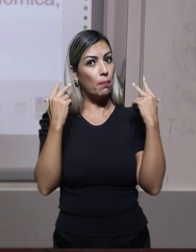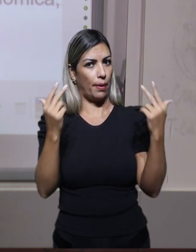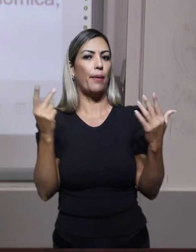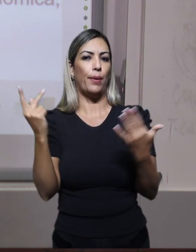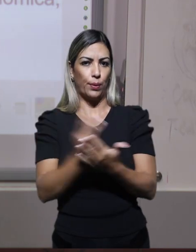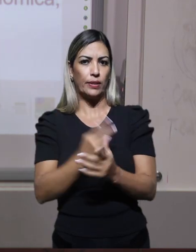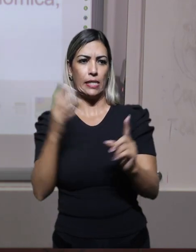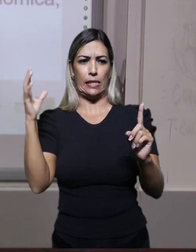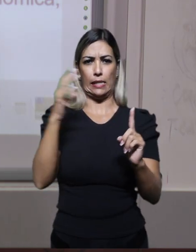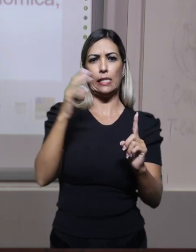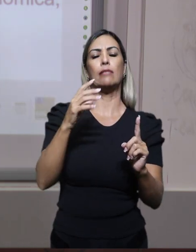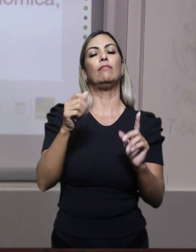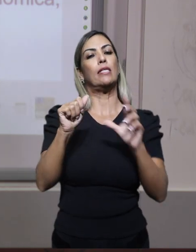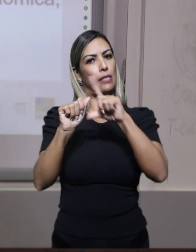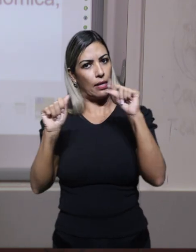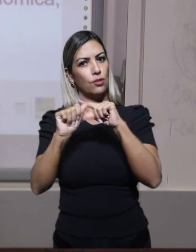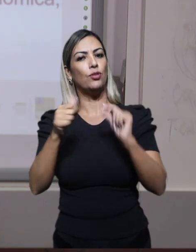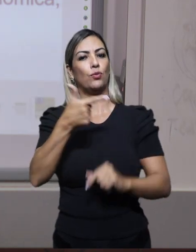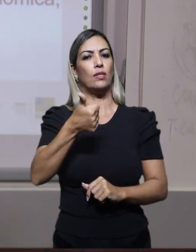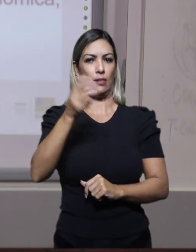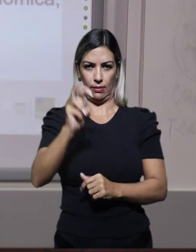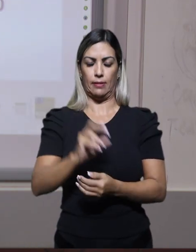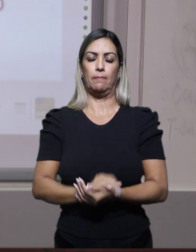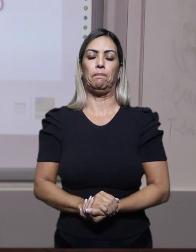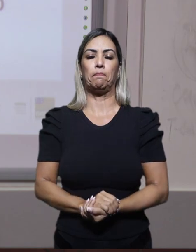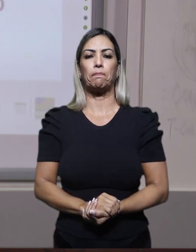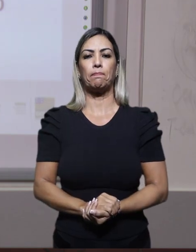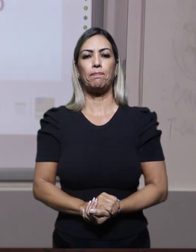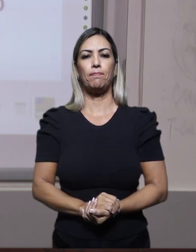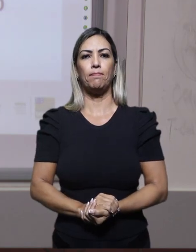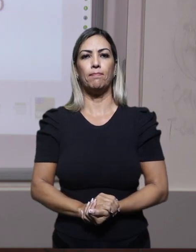eles incorram nesse artigo 215.